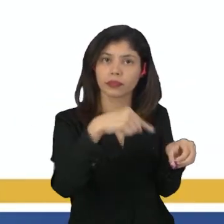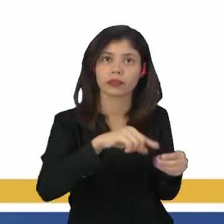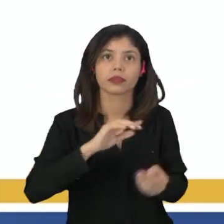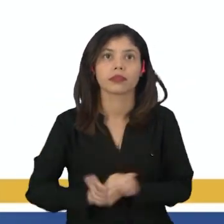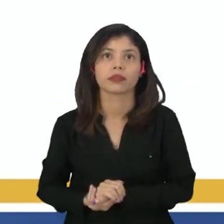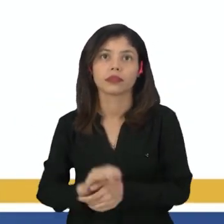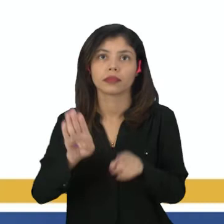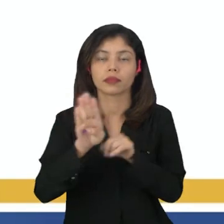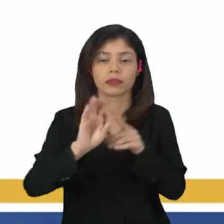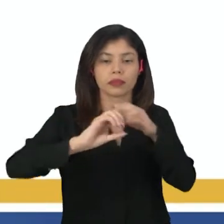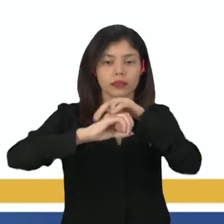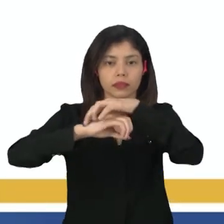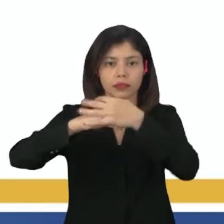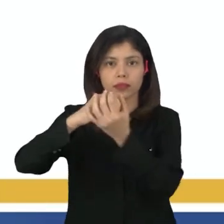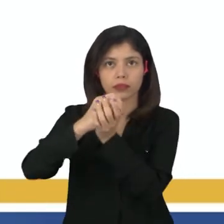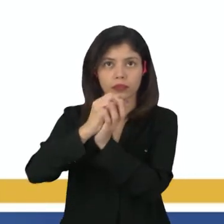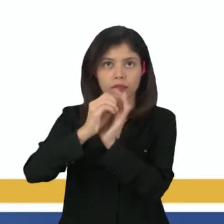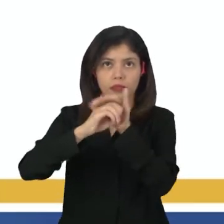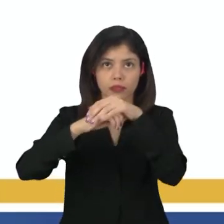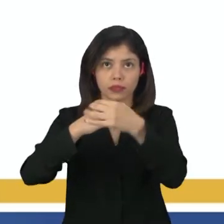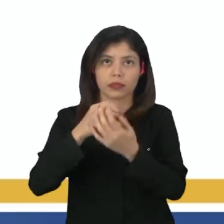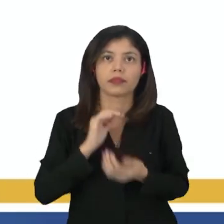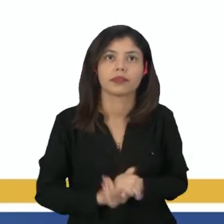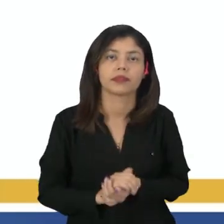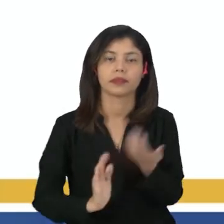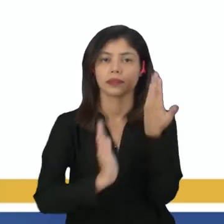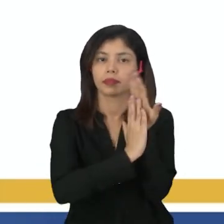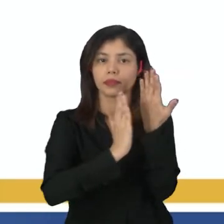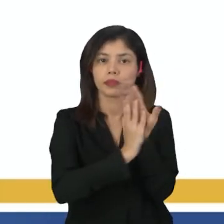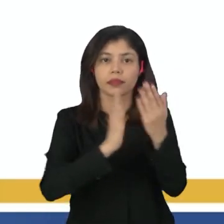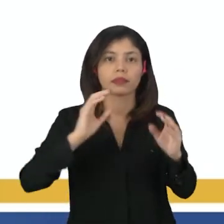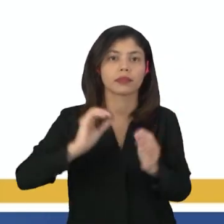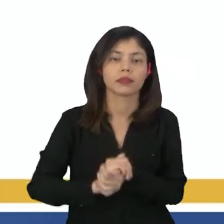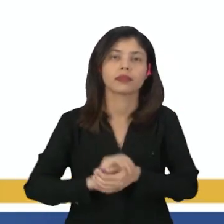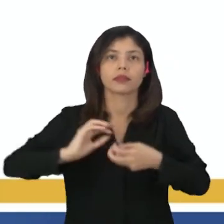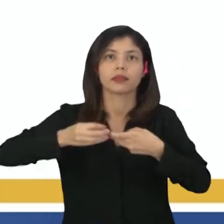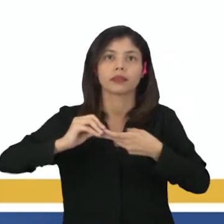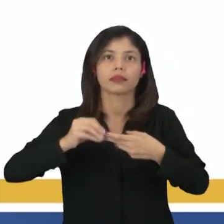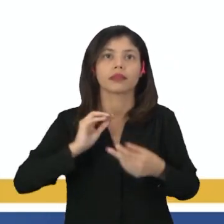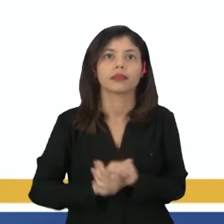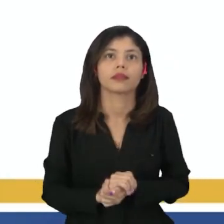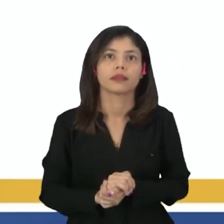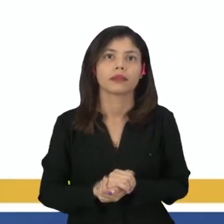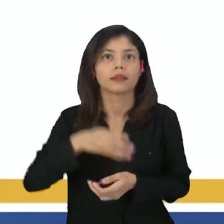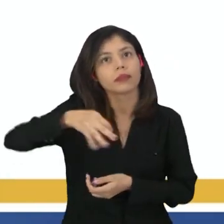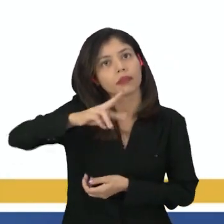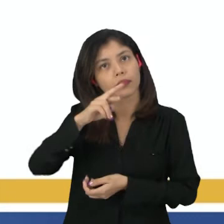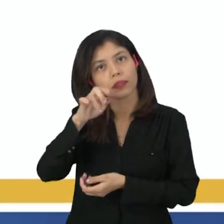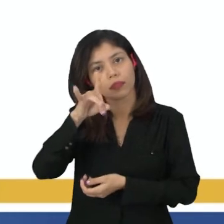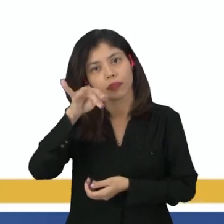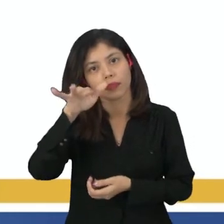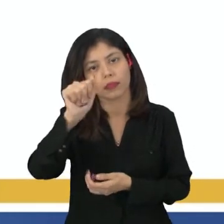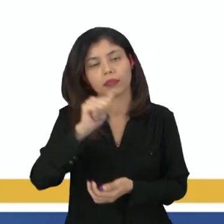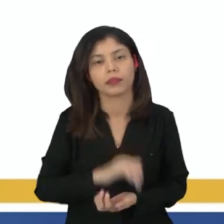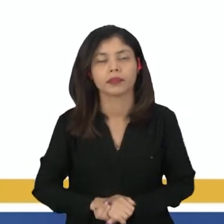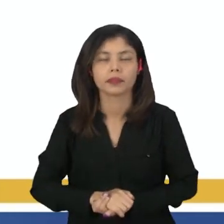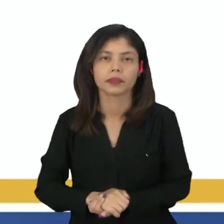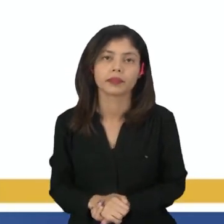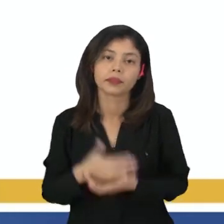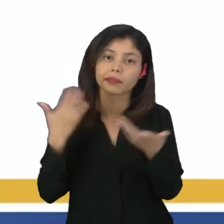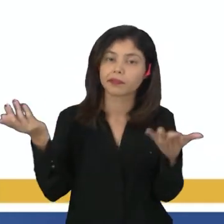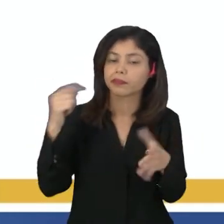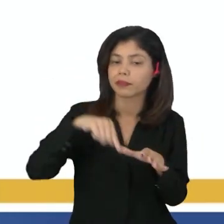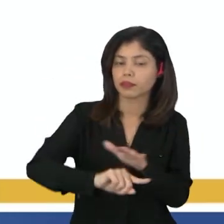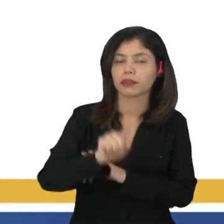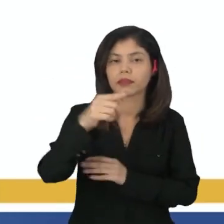núcleo. Letra B, membrana celular. Letra C, parede celular. Ou letra D, mitocôndrias. E aí,